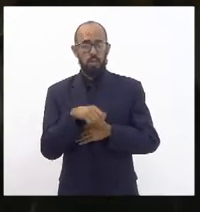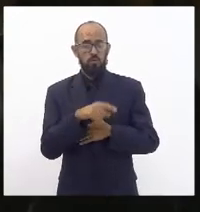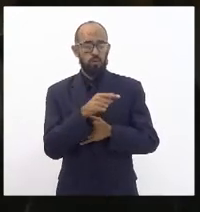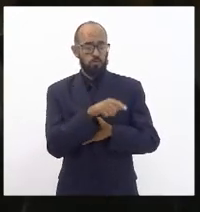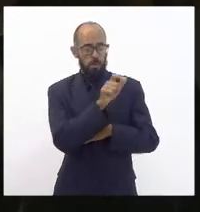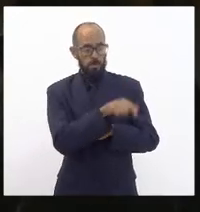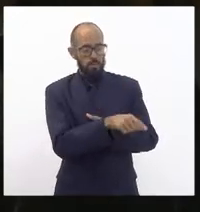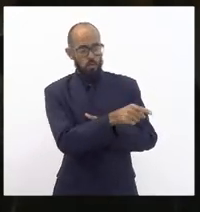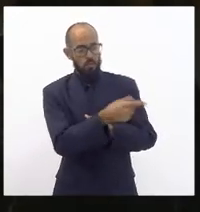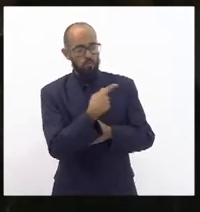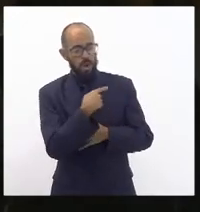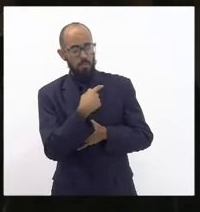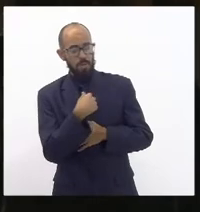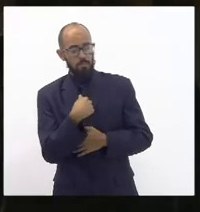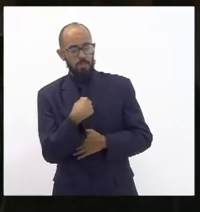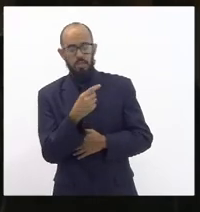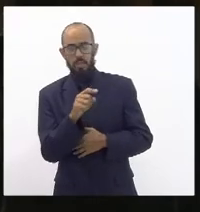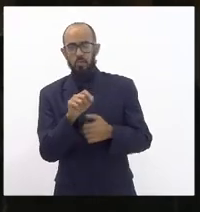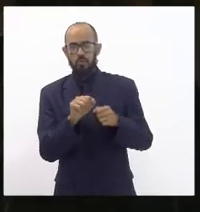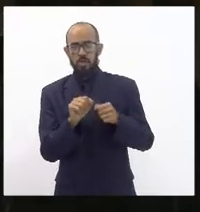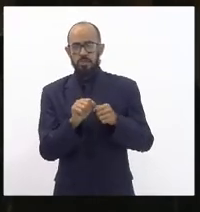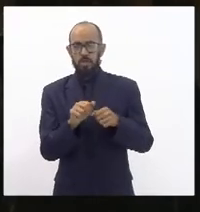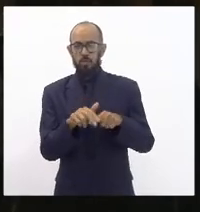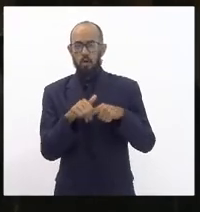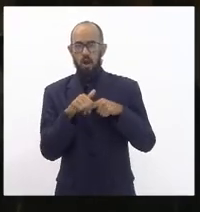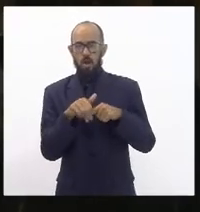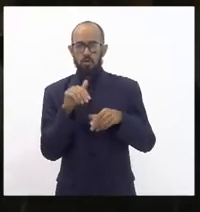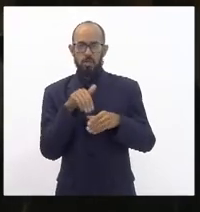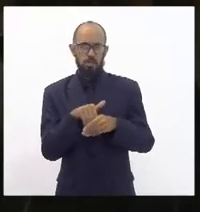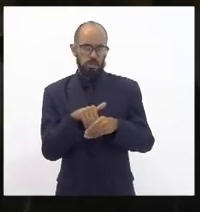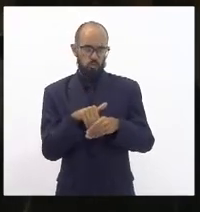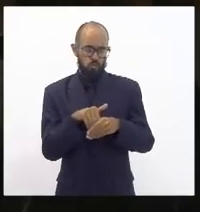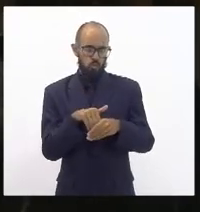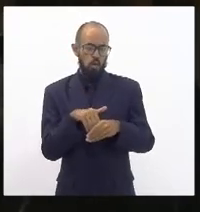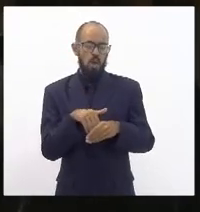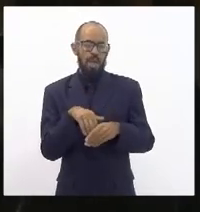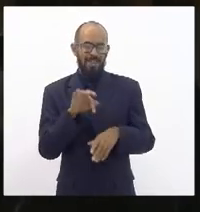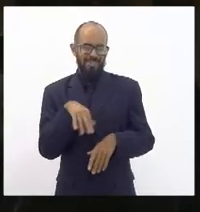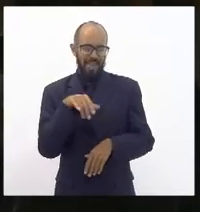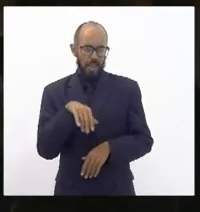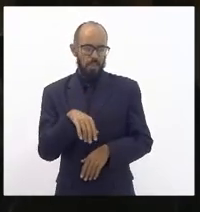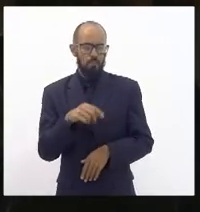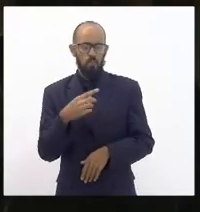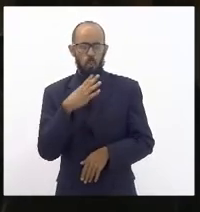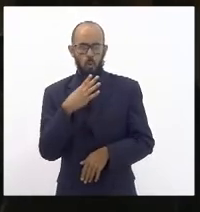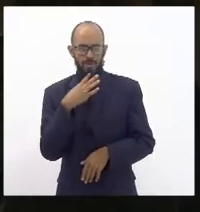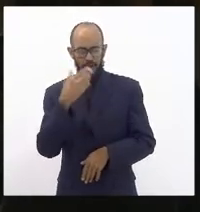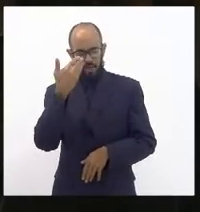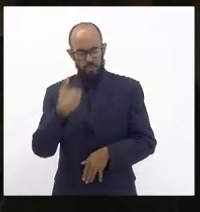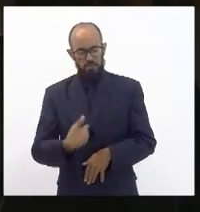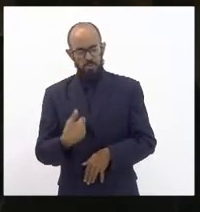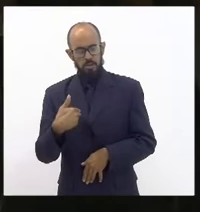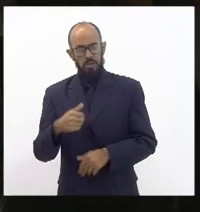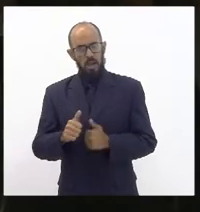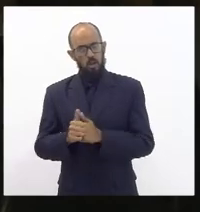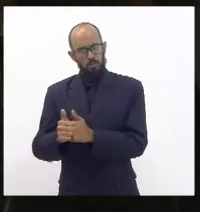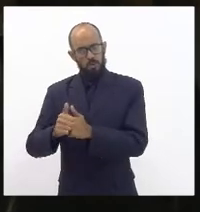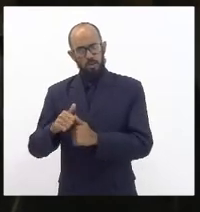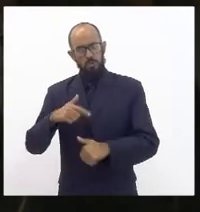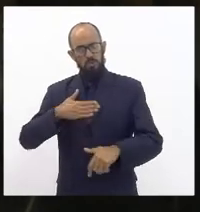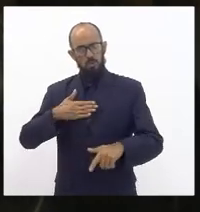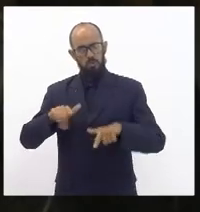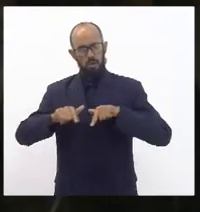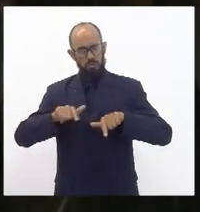dizer que eu só faço isso porque estamos em ano de eleição aquele que me conhece aquele que acompanha meu trabalho e sabe do meu